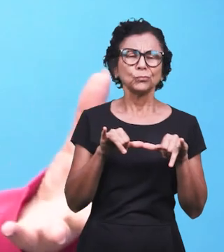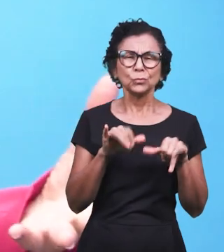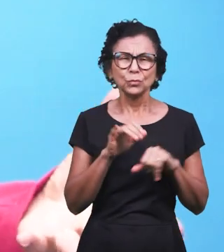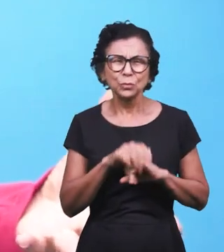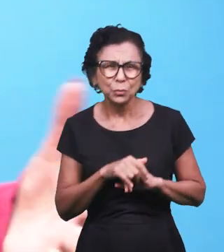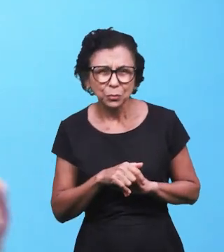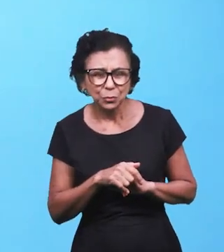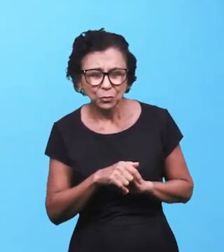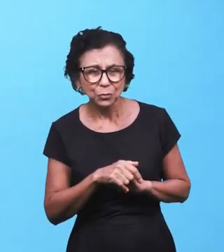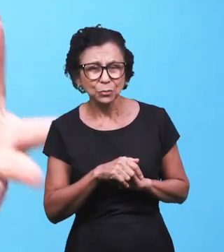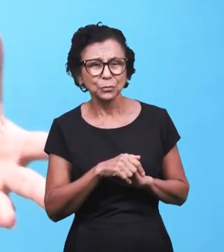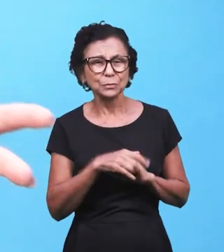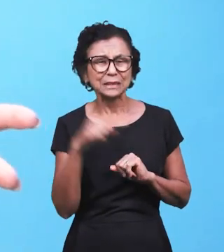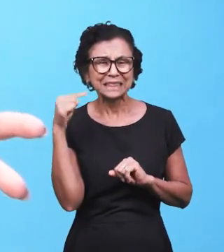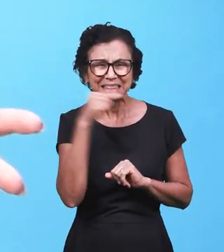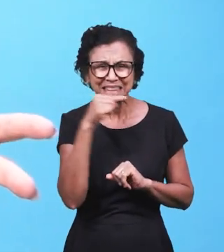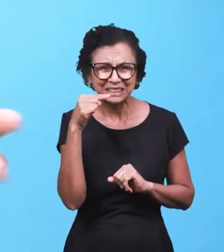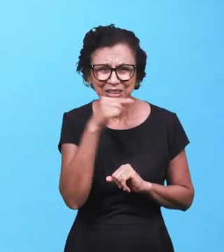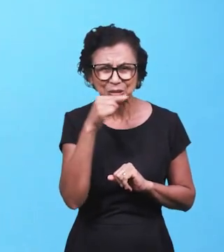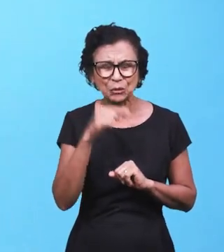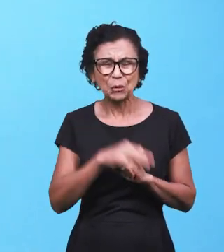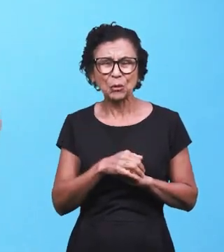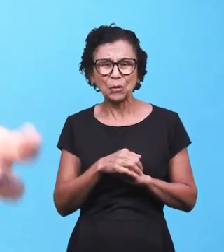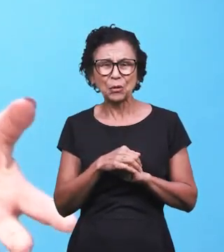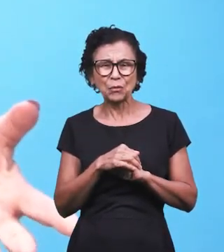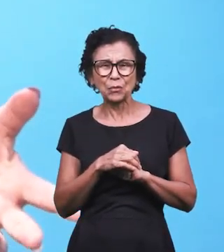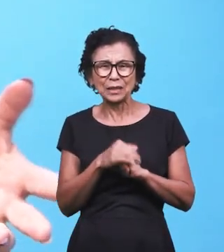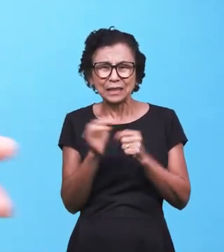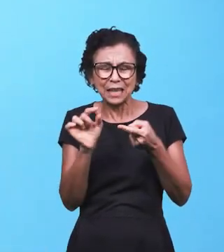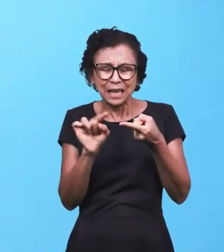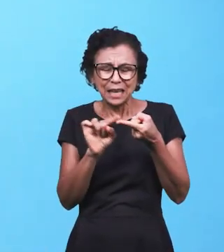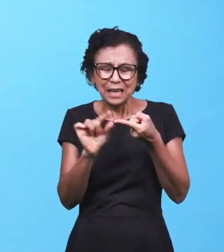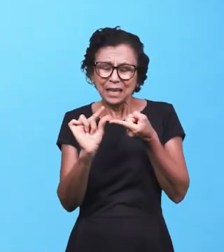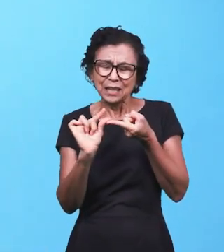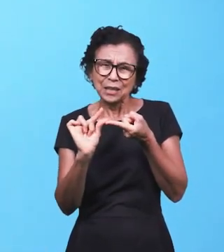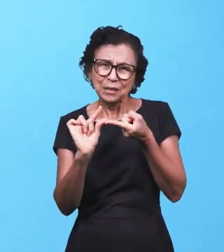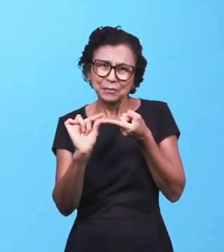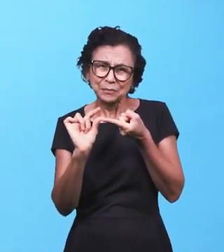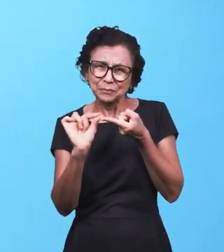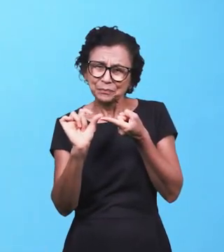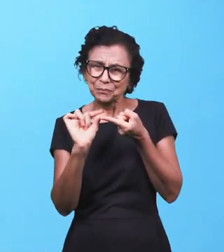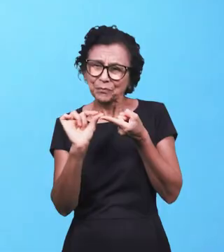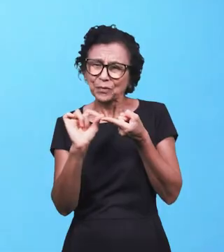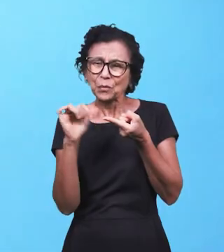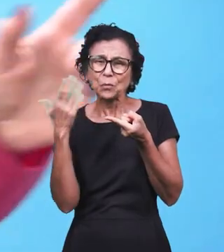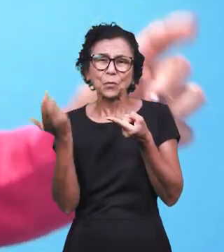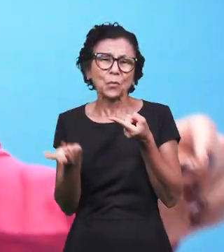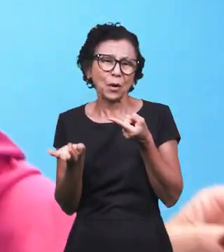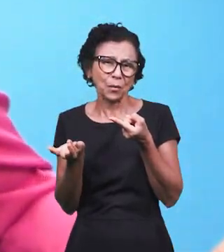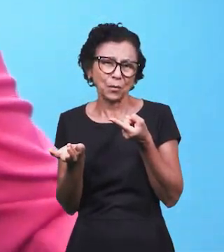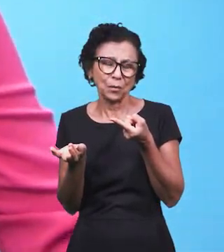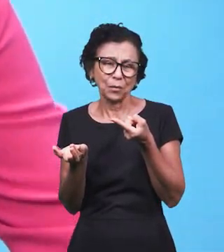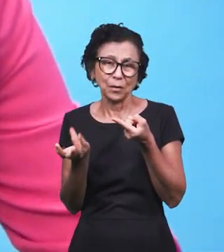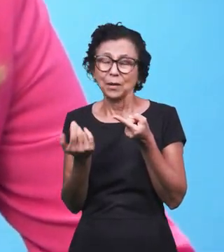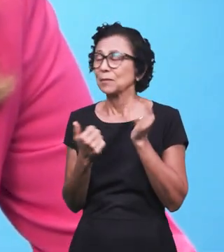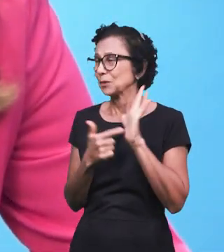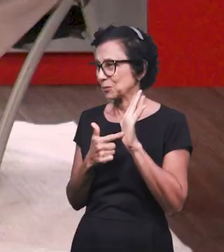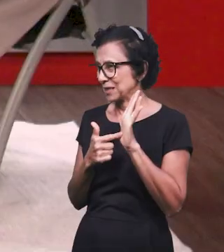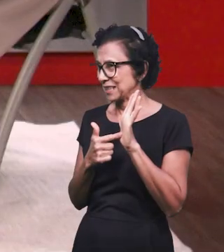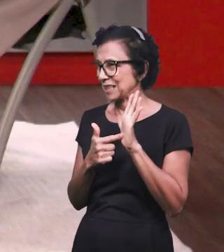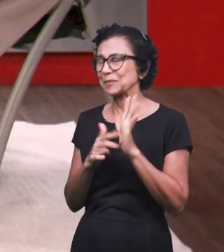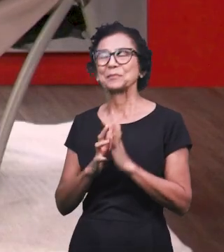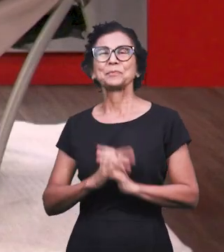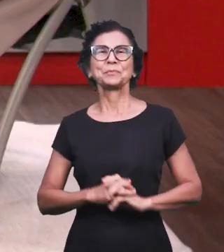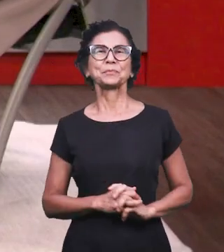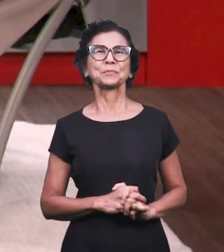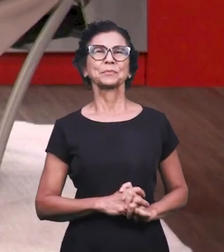de escovas, seja as cerdas, o formato das cerdas, Sim. mas o que a gente preconiza? Posso até te mostrar? Pode, claro.